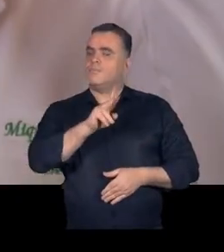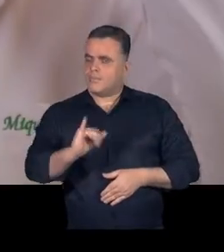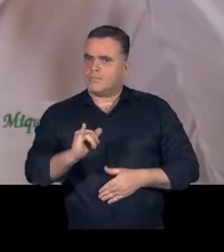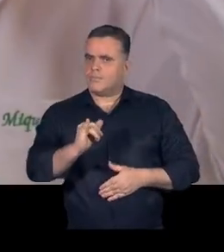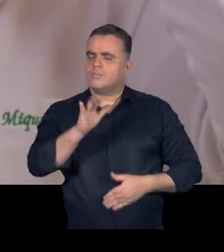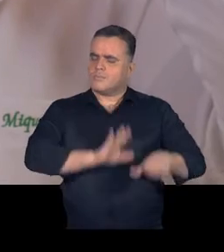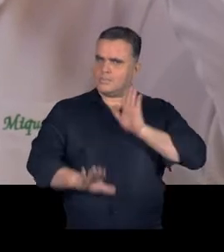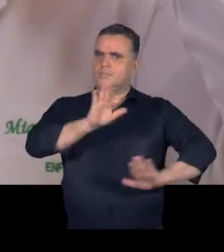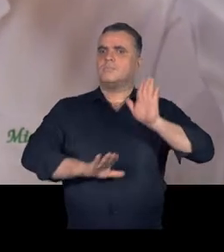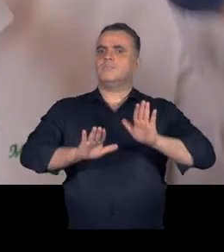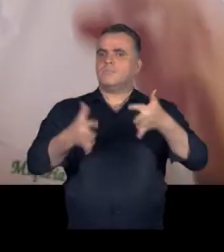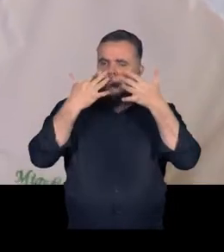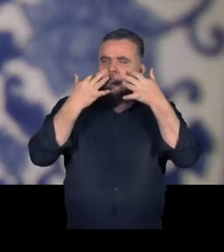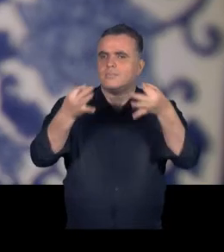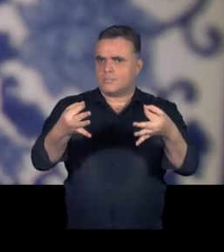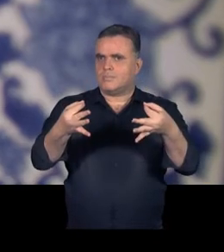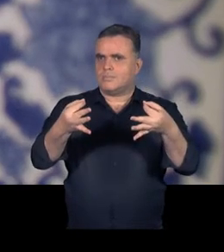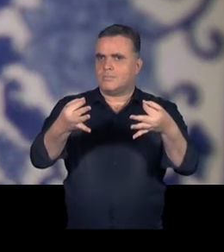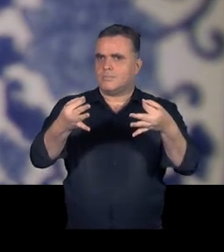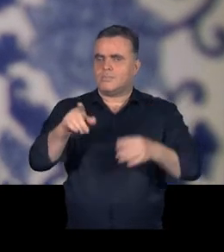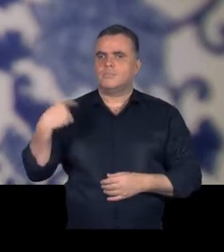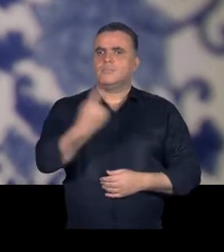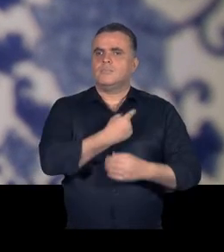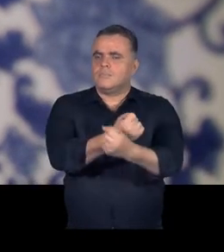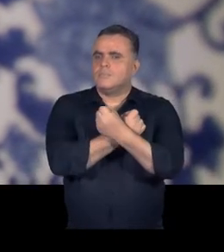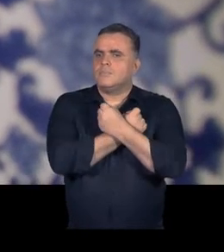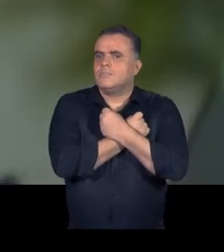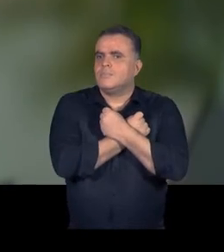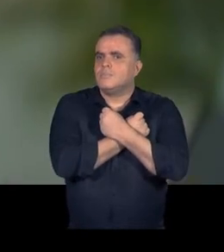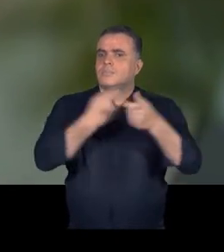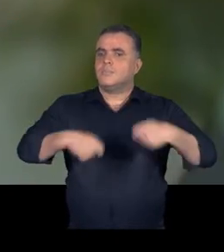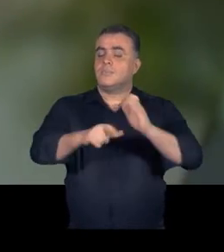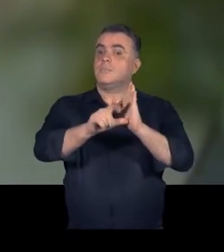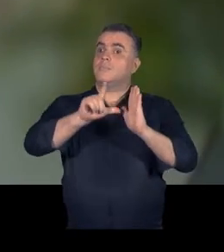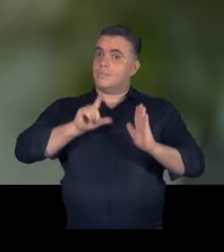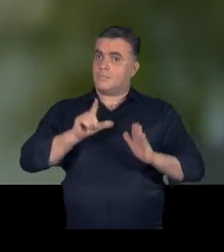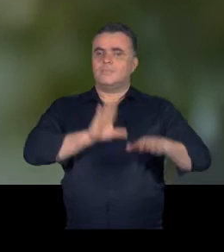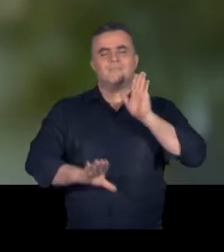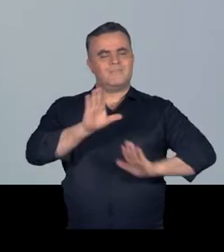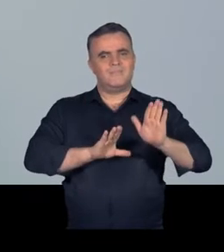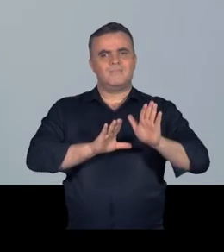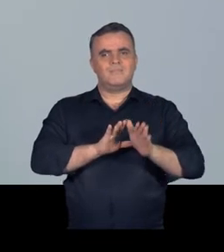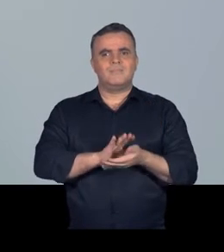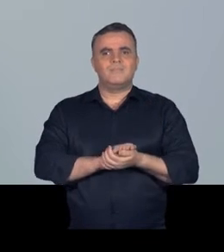chegar. Se cuide, preste atenção. Pra gente se abraçar, tem que se cuidar.